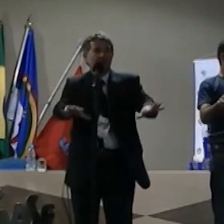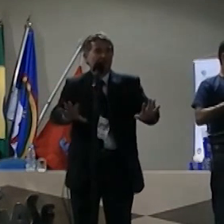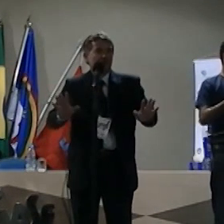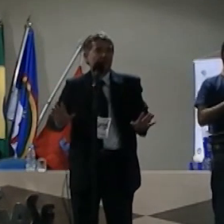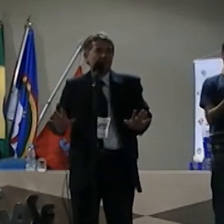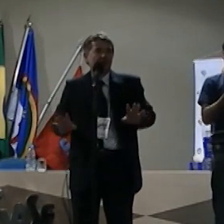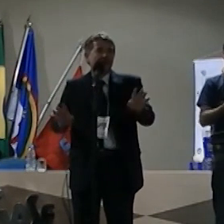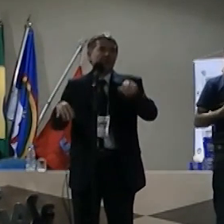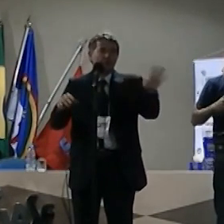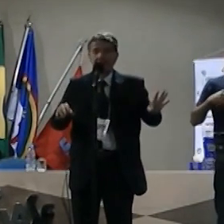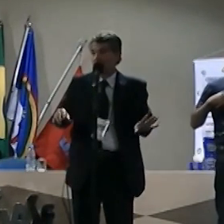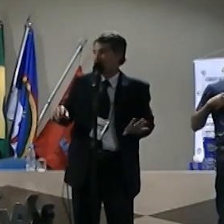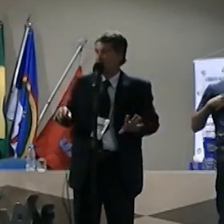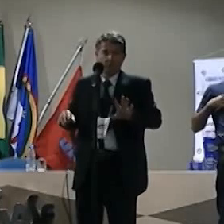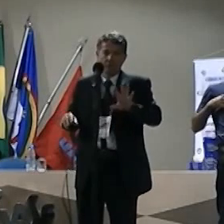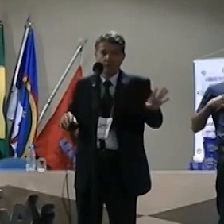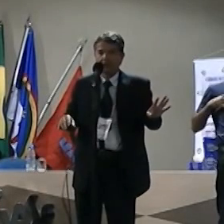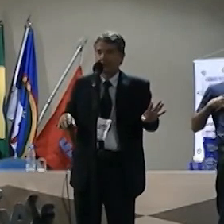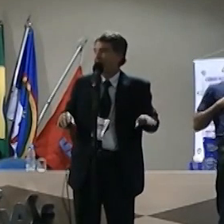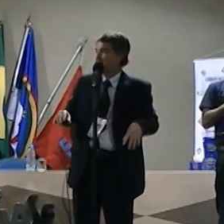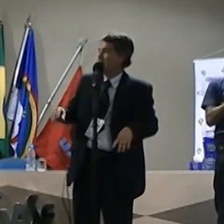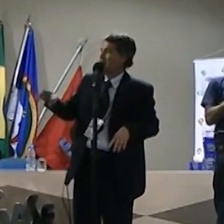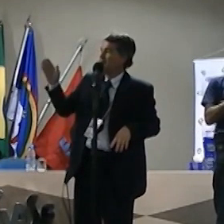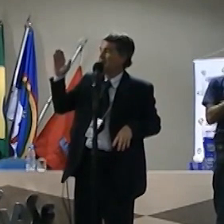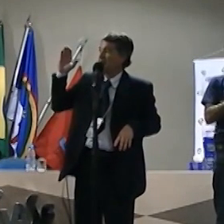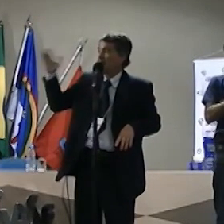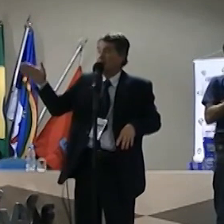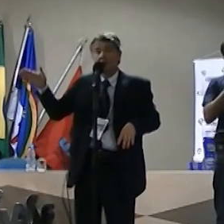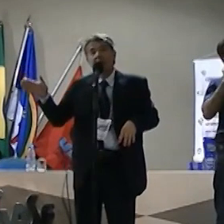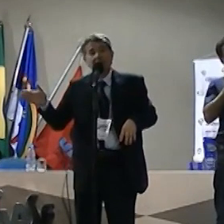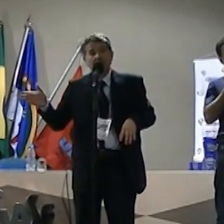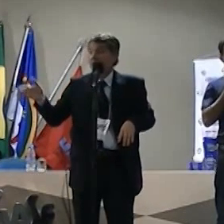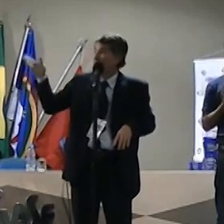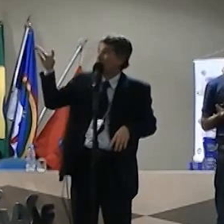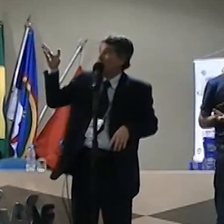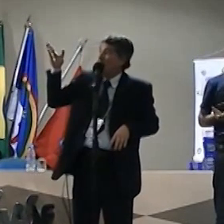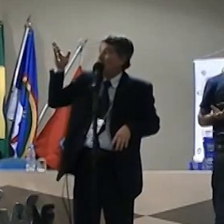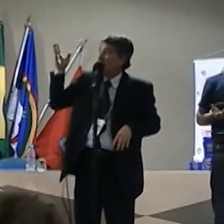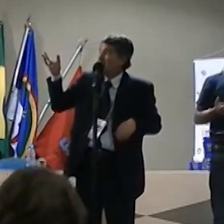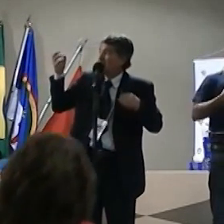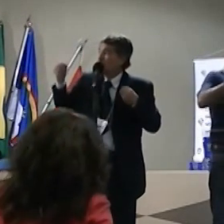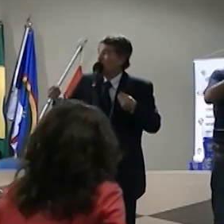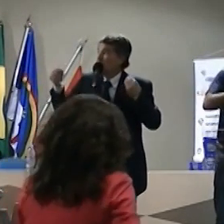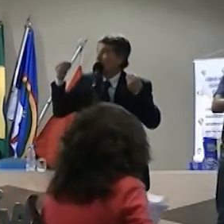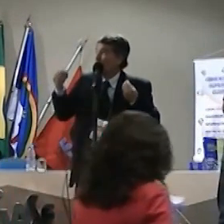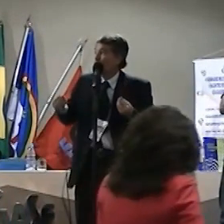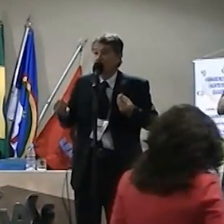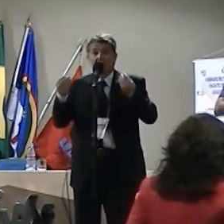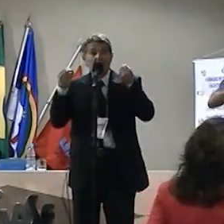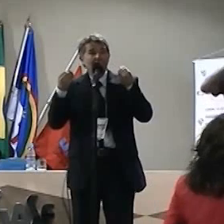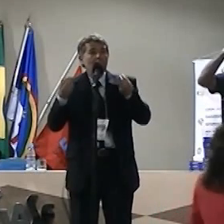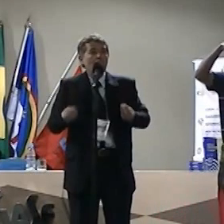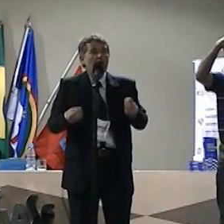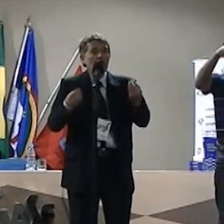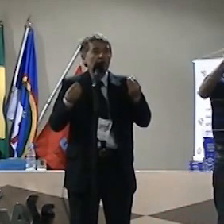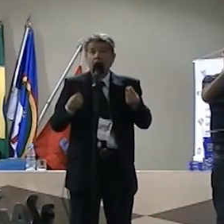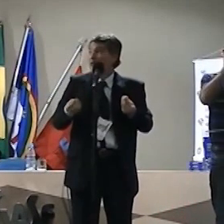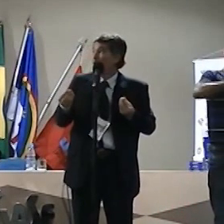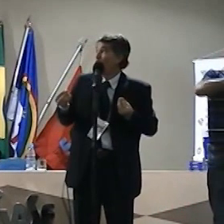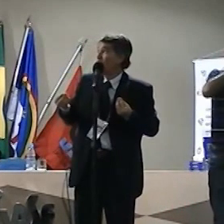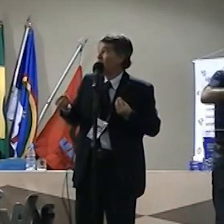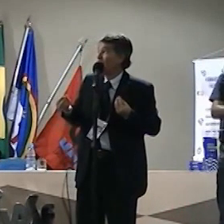é outra questão de caráter, é outra situação que eu não vou entrar nessa área. Isolamento. A criança surda profunda não